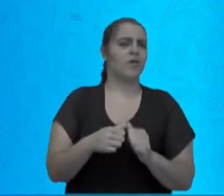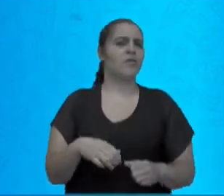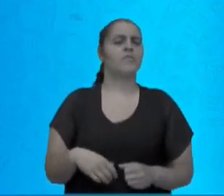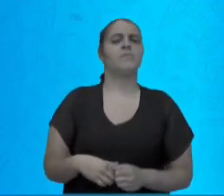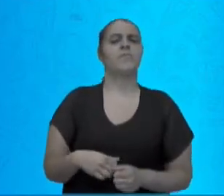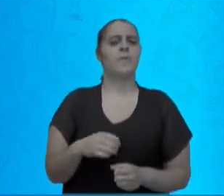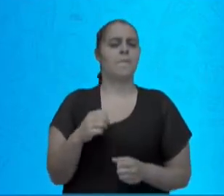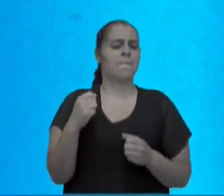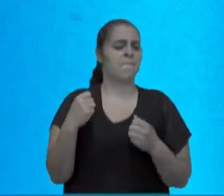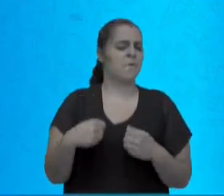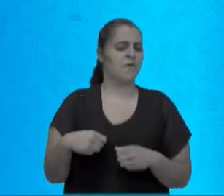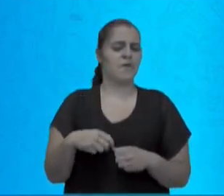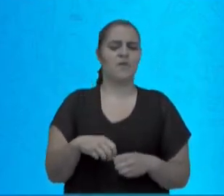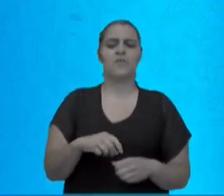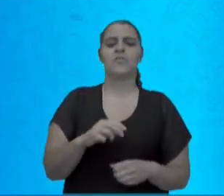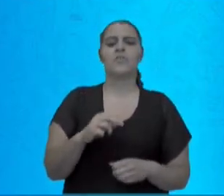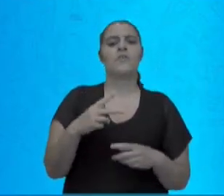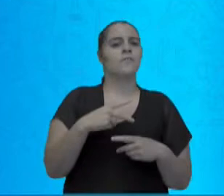até perdendo,